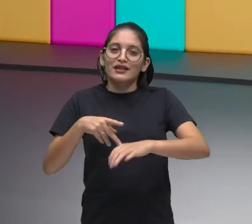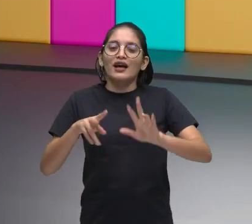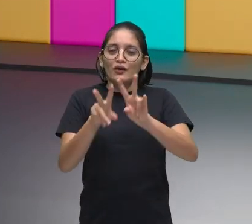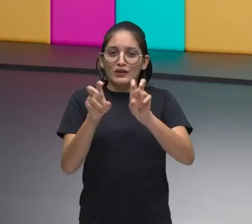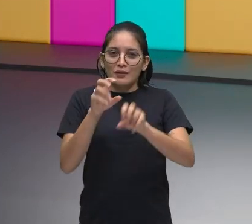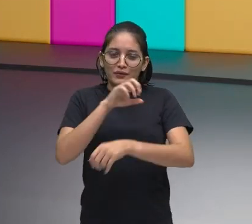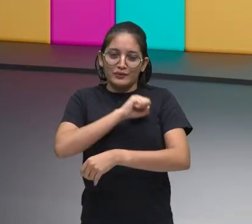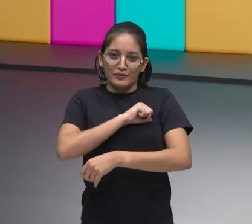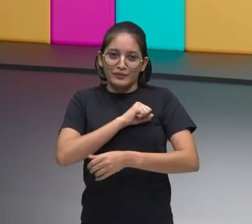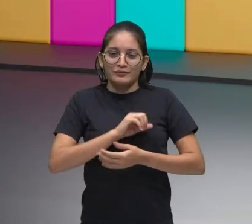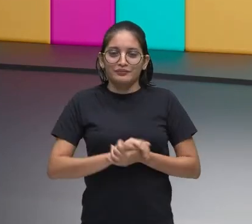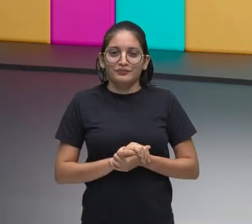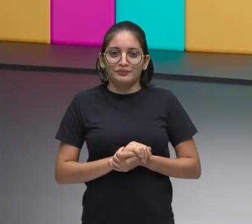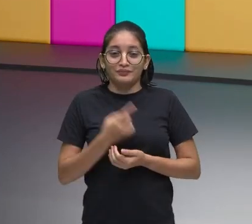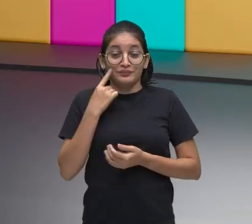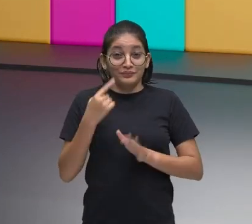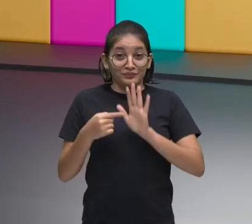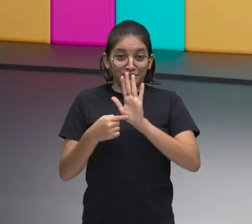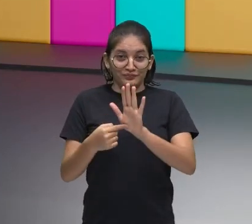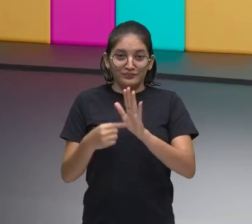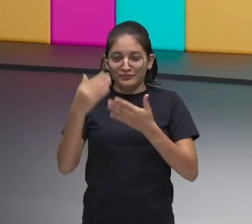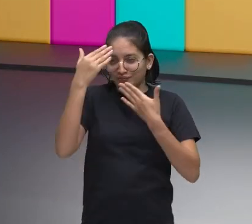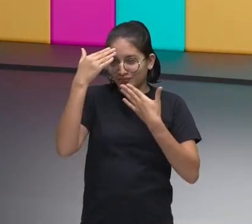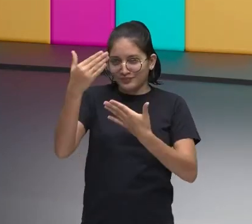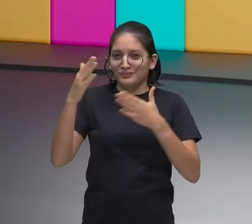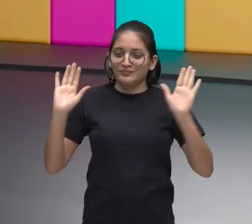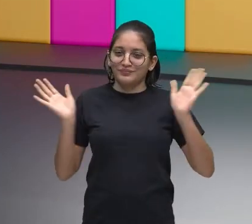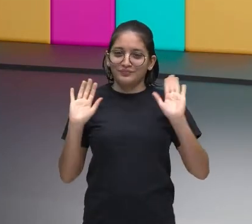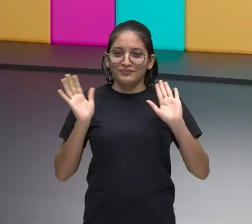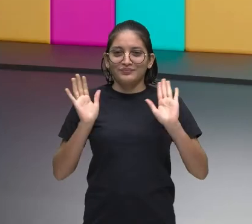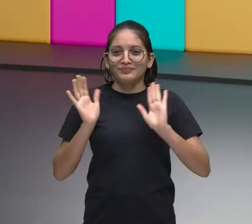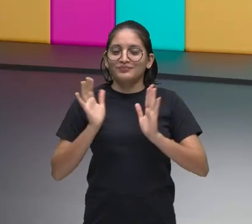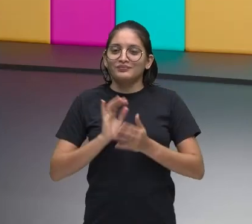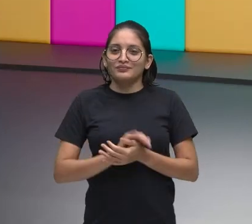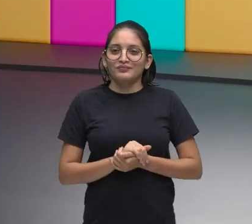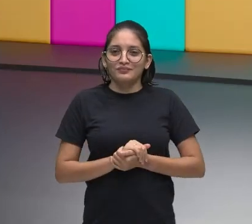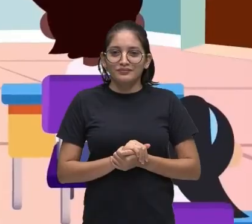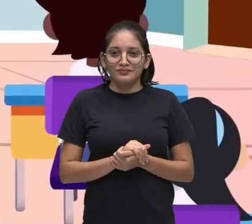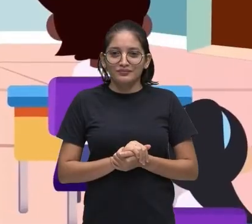Vamos lá, diretor, solta a historinha. Obrigada. Tchau. Beijo.